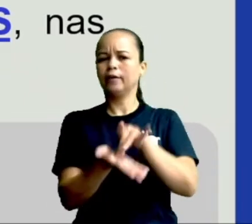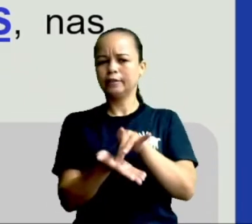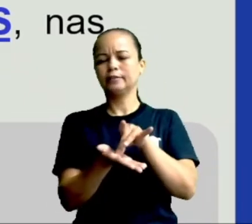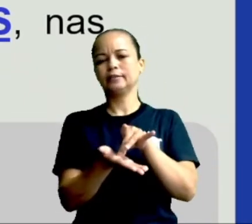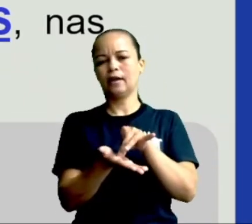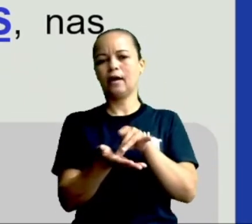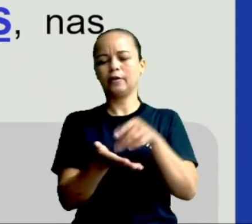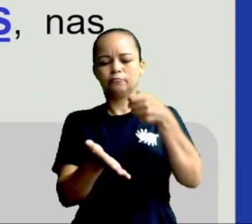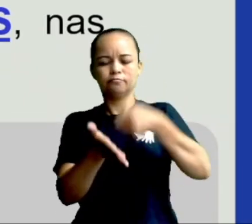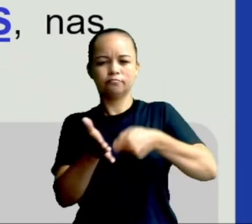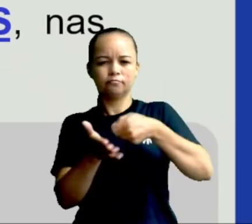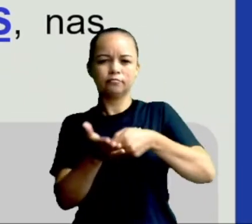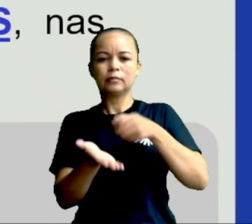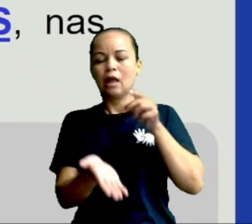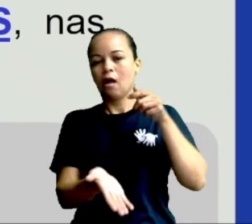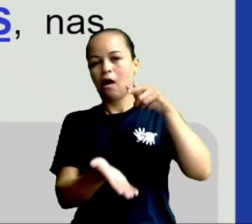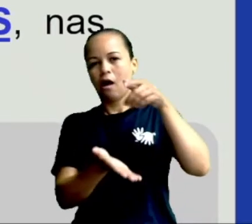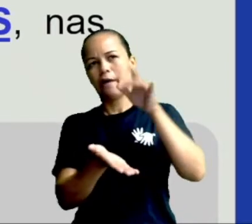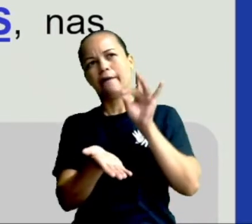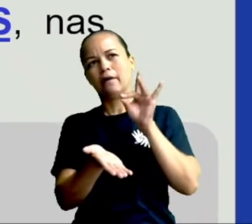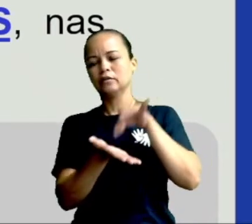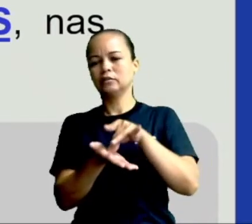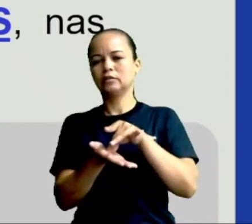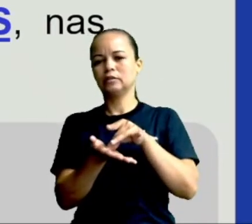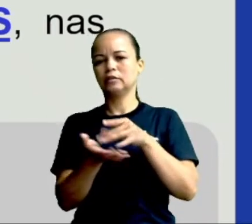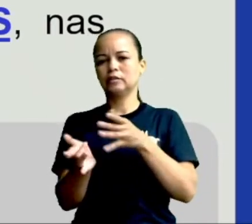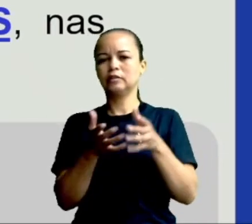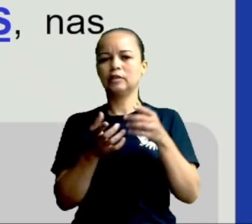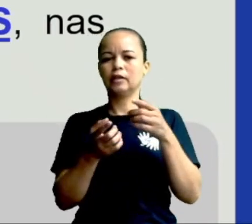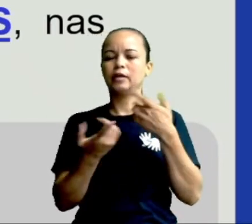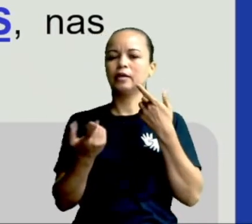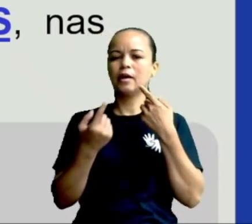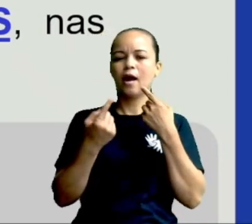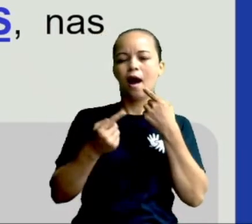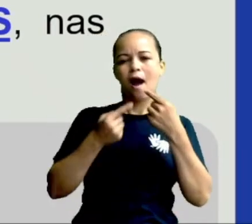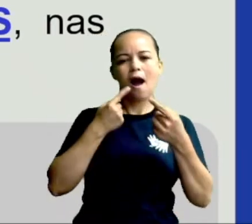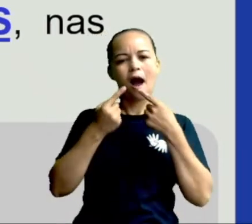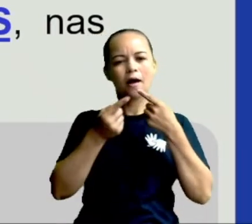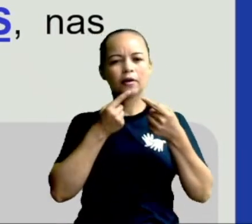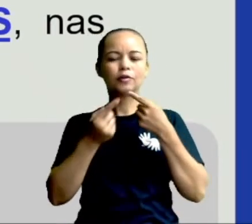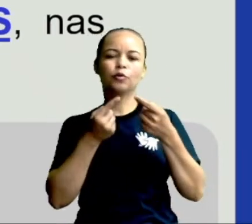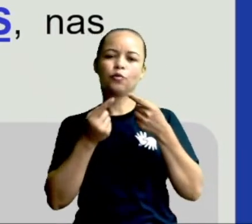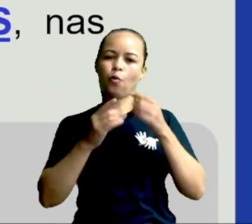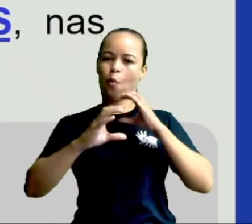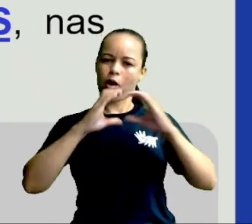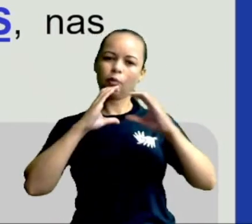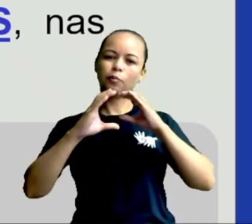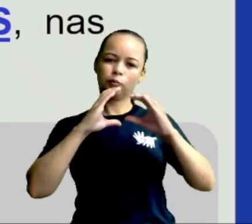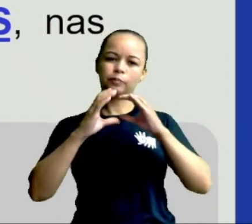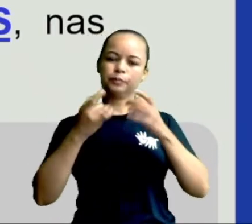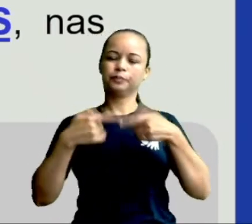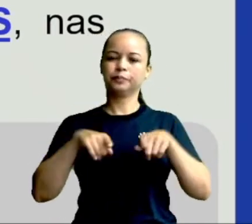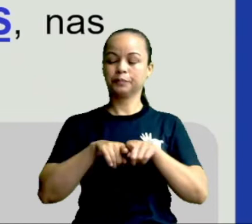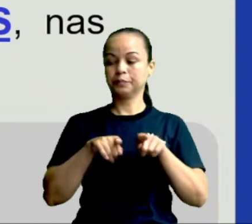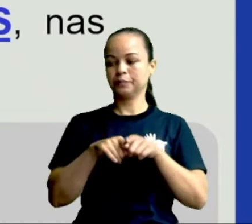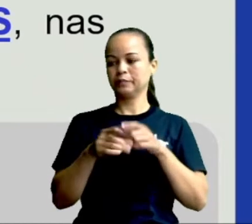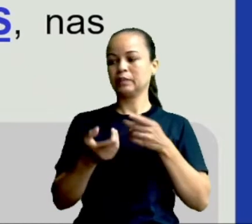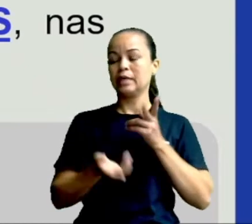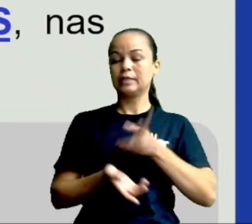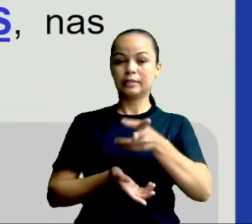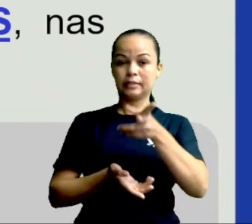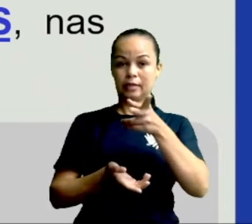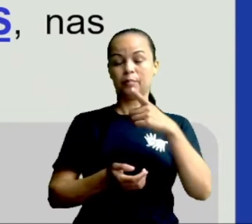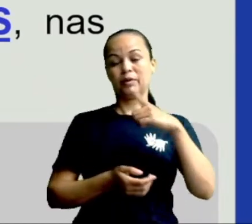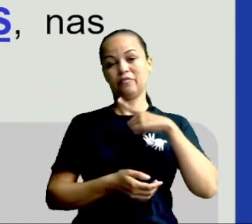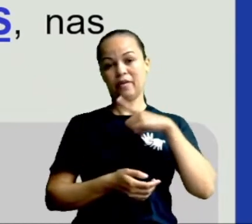ela tenta estabelecer diálogos, comunicações. Ou seja, ela sempre vai